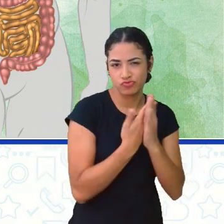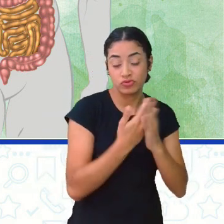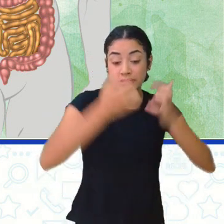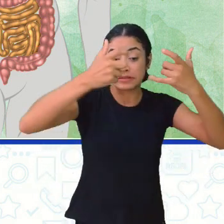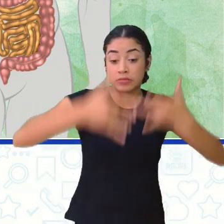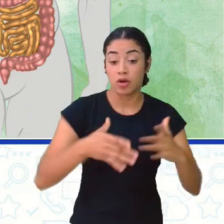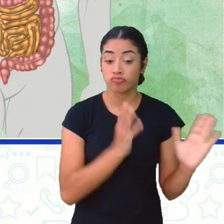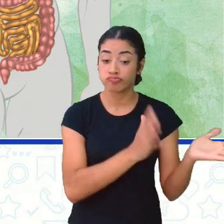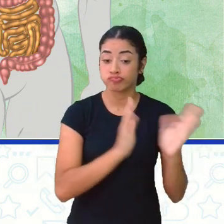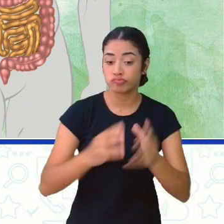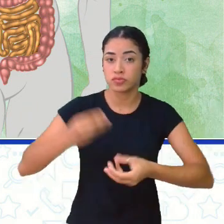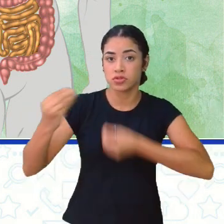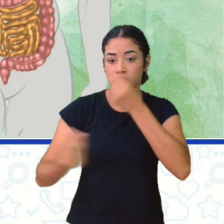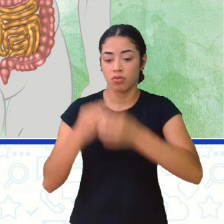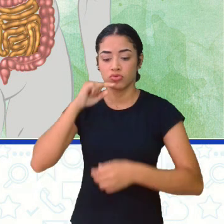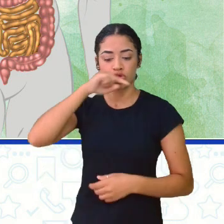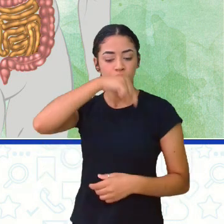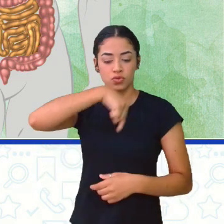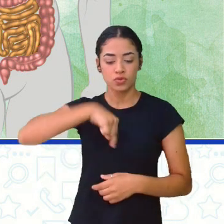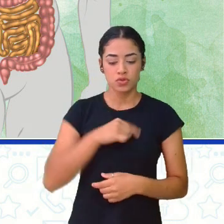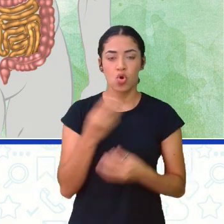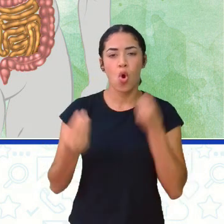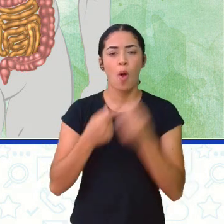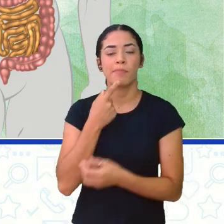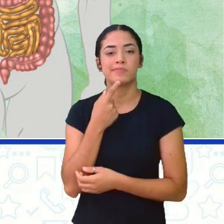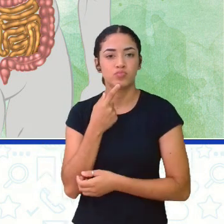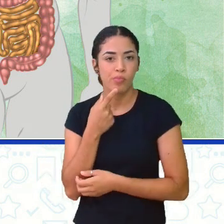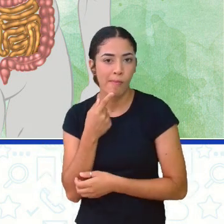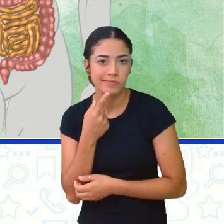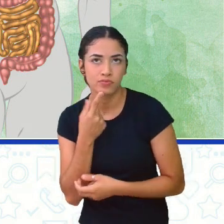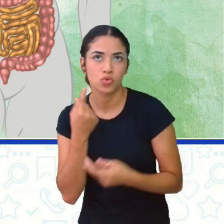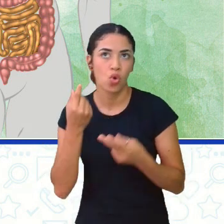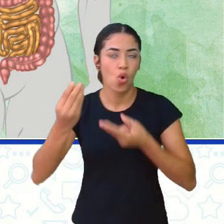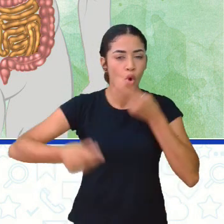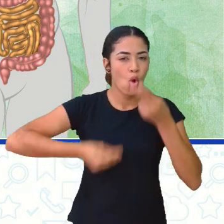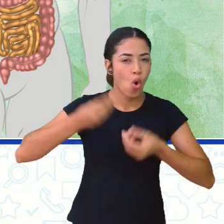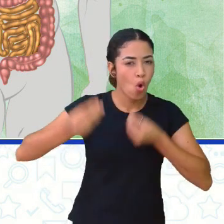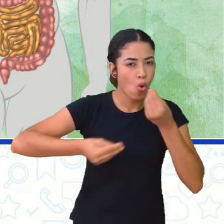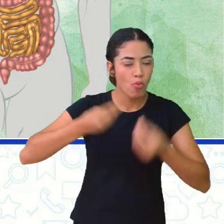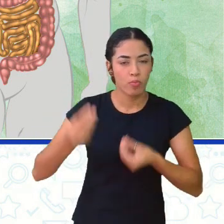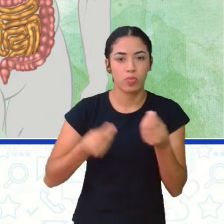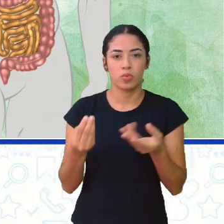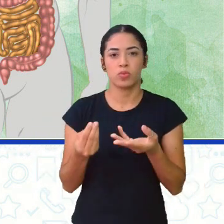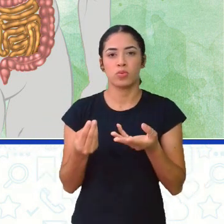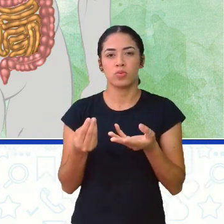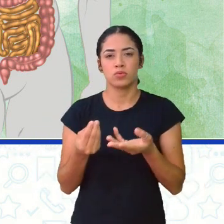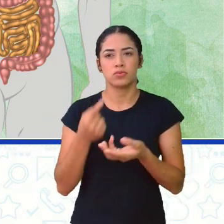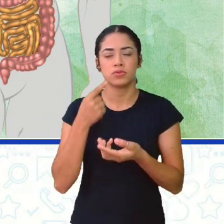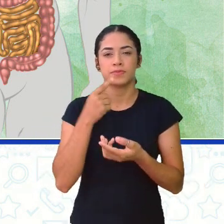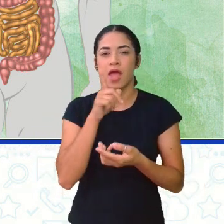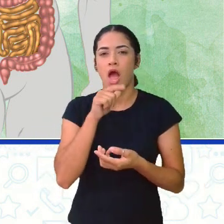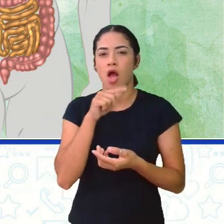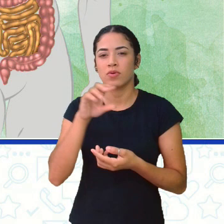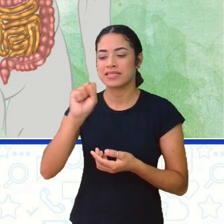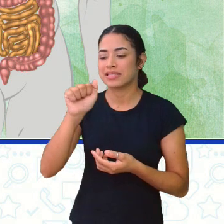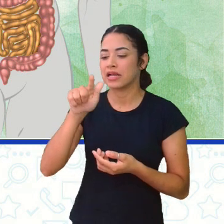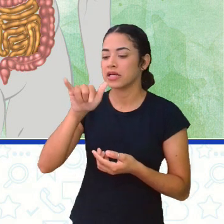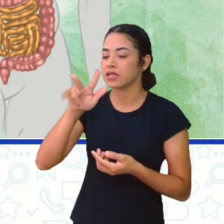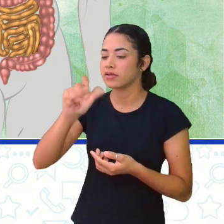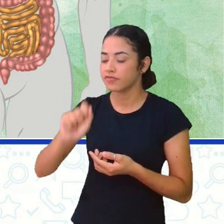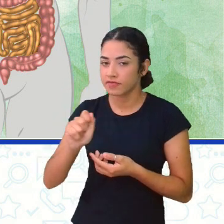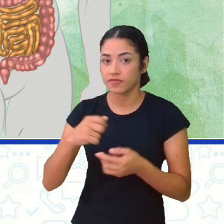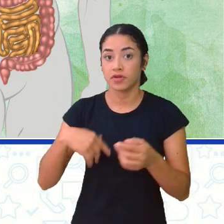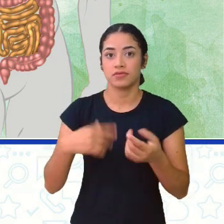de digestão dessa maçã. Como foi a mastigação, né? Como foi que a saliva agiu, como a